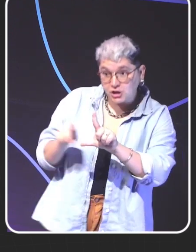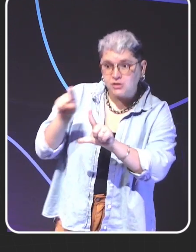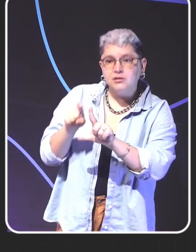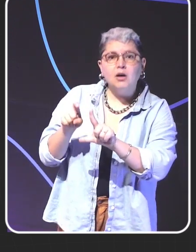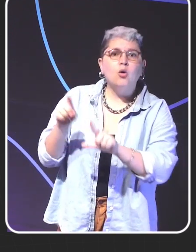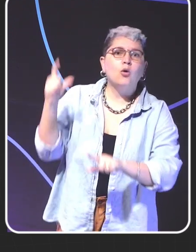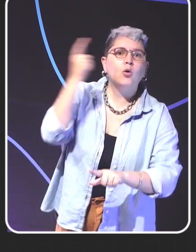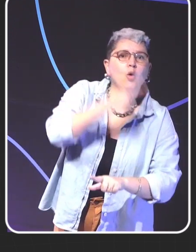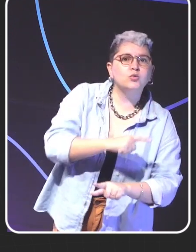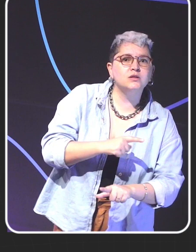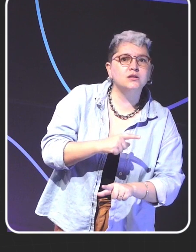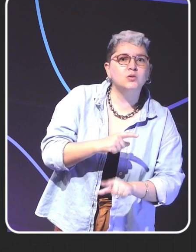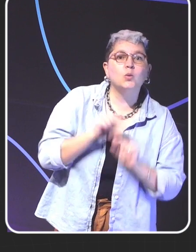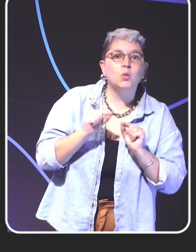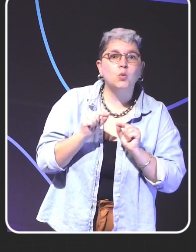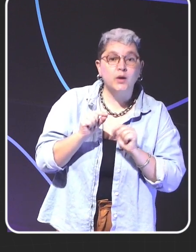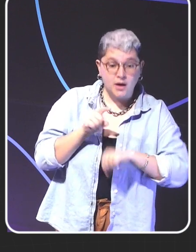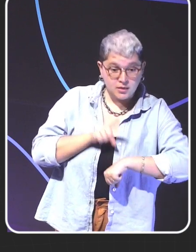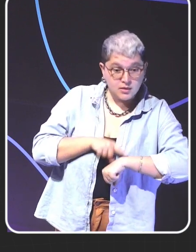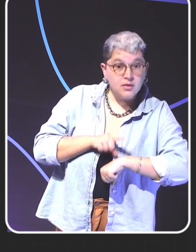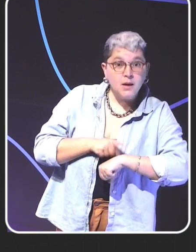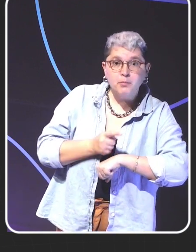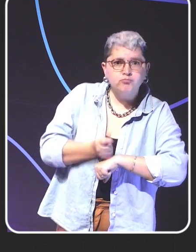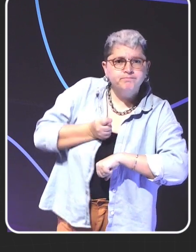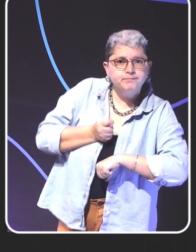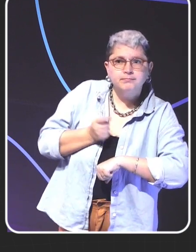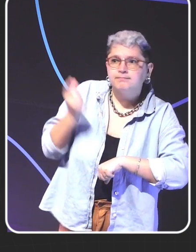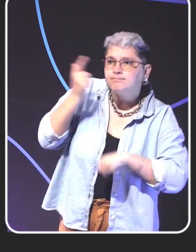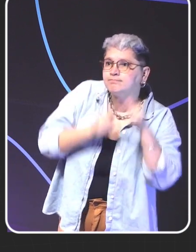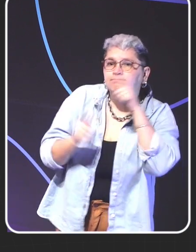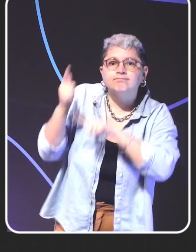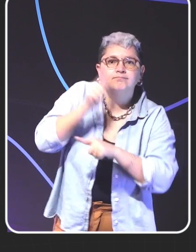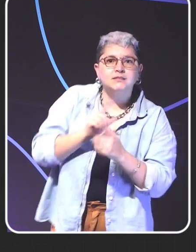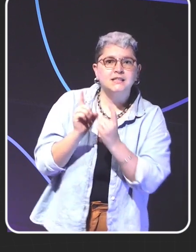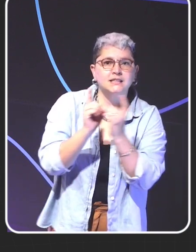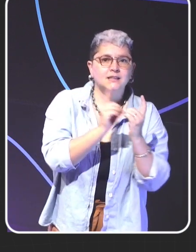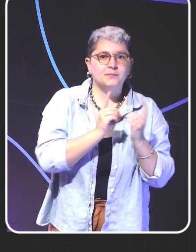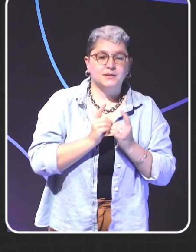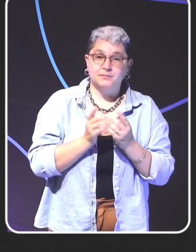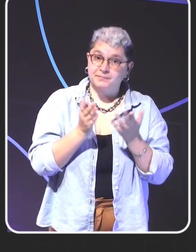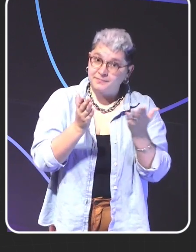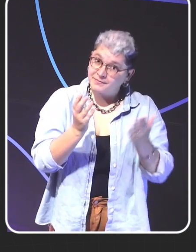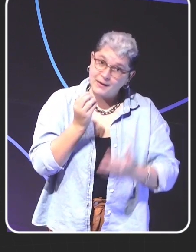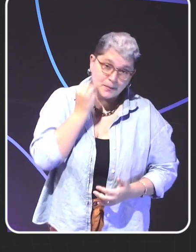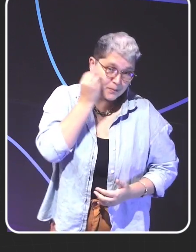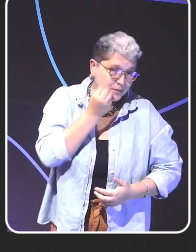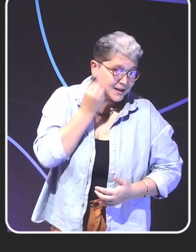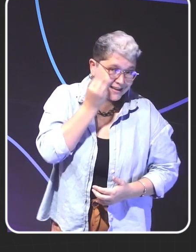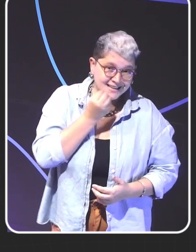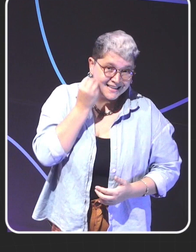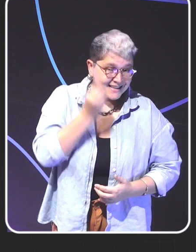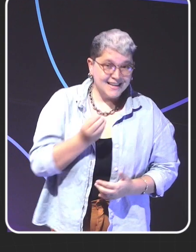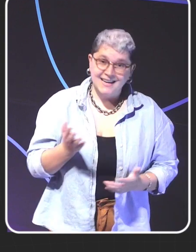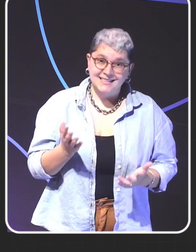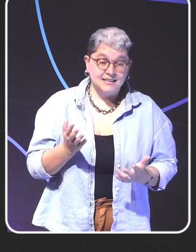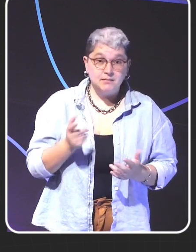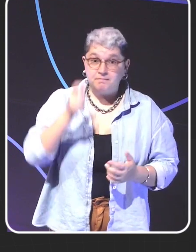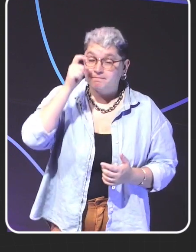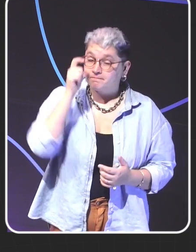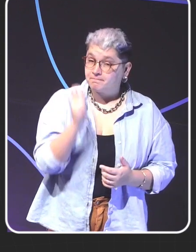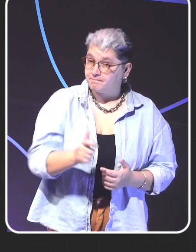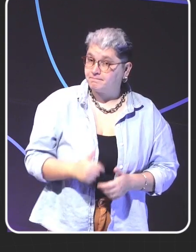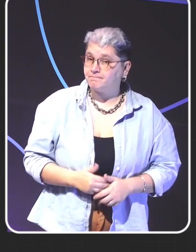mais velocidade, mais dinamismo, e isso comporta uma experiência muito lisa, assim, e muito